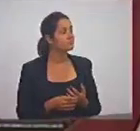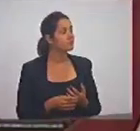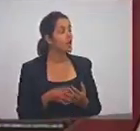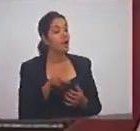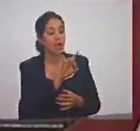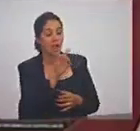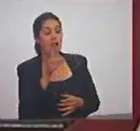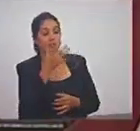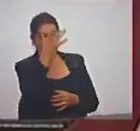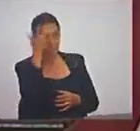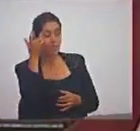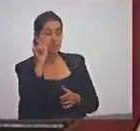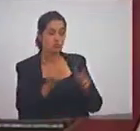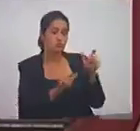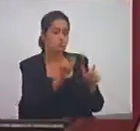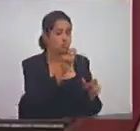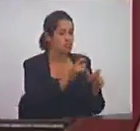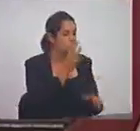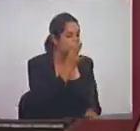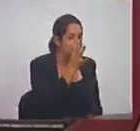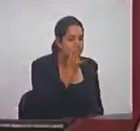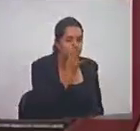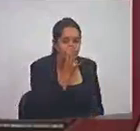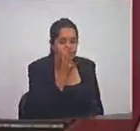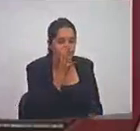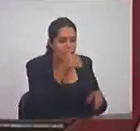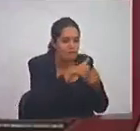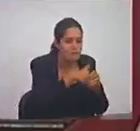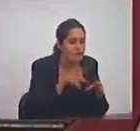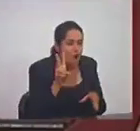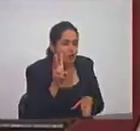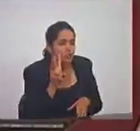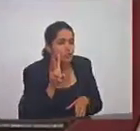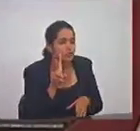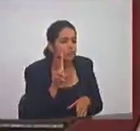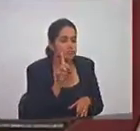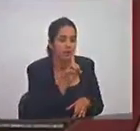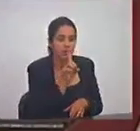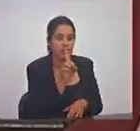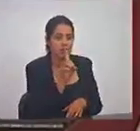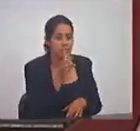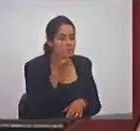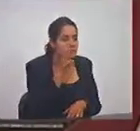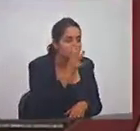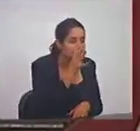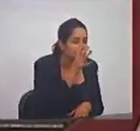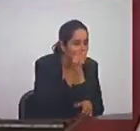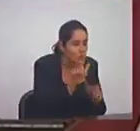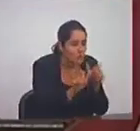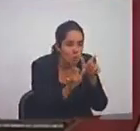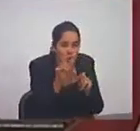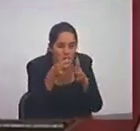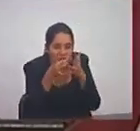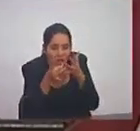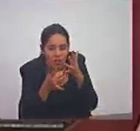analise mesmo as pessoas durante campanha e não jogue fora o seu voto. Agora,